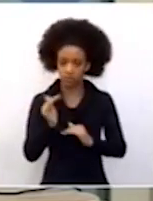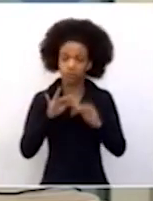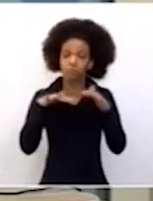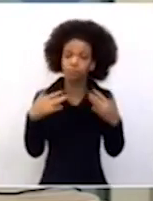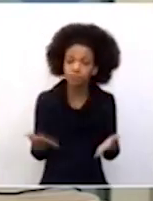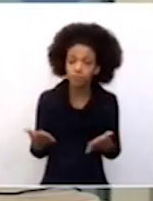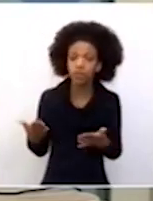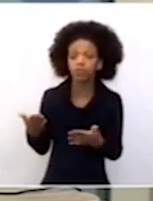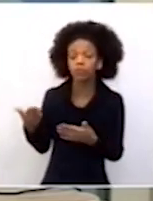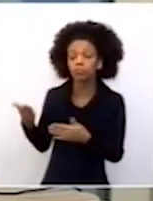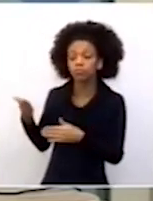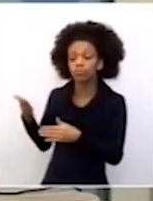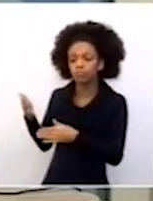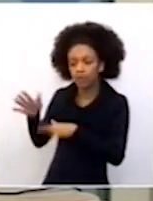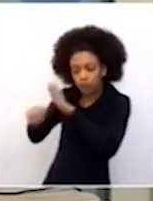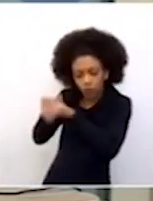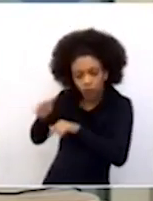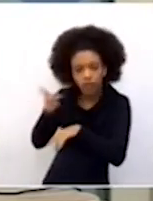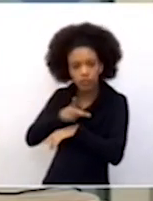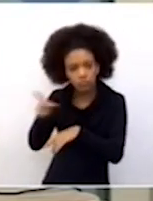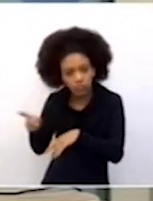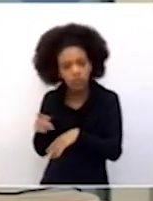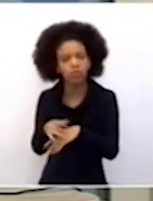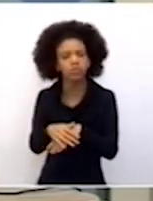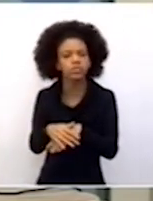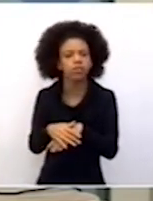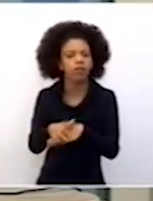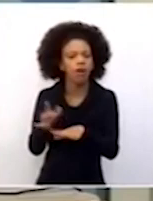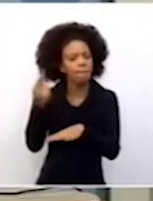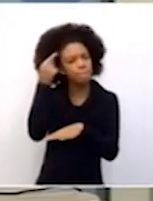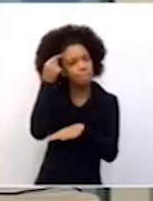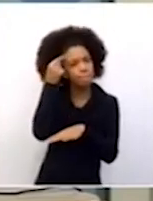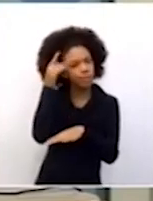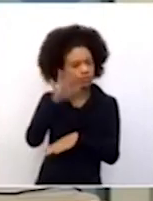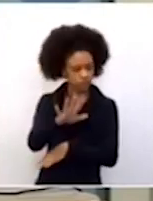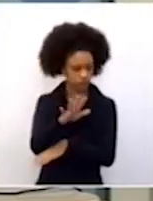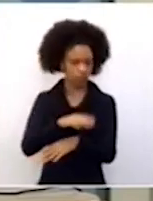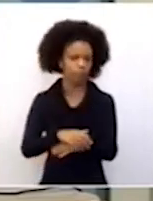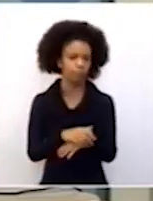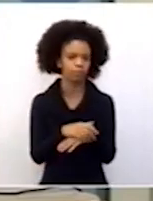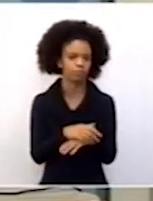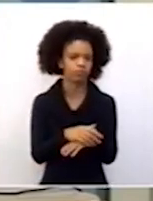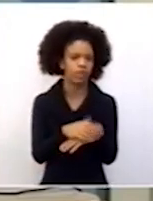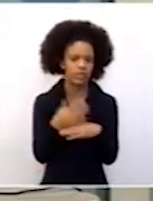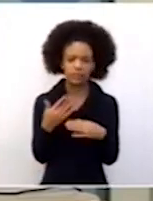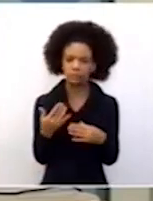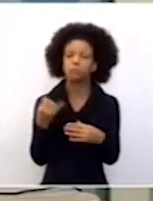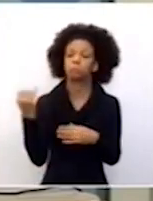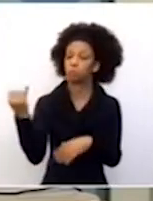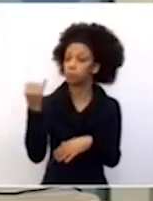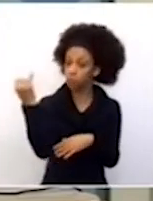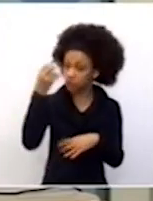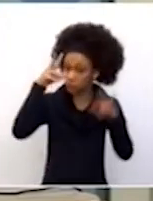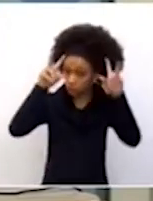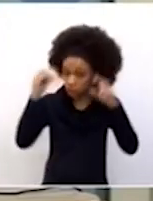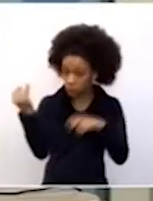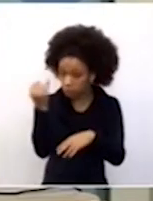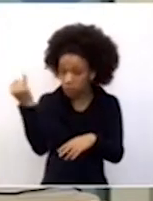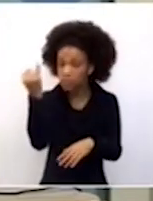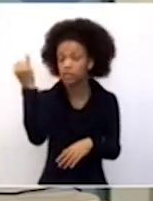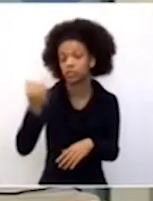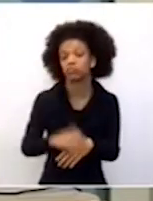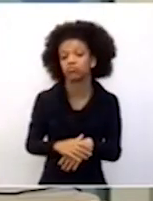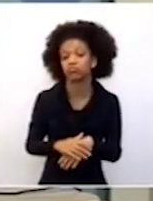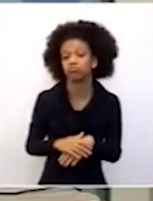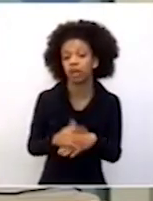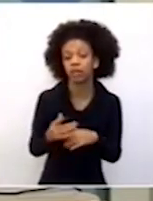a uma primeira reflexão, tá? Essa primeira reflexão vai adentrar sobre um aspecto muito importante nessa questão do